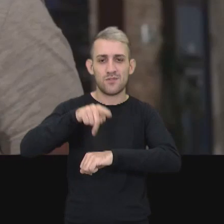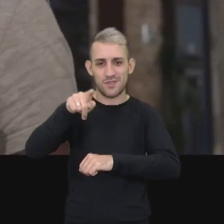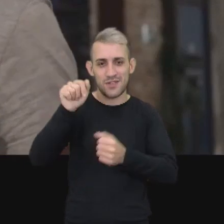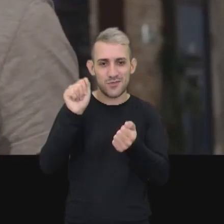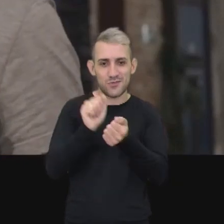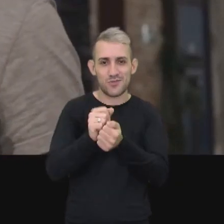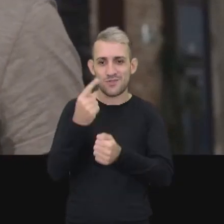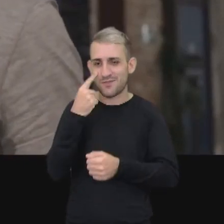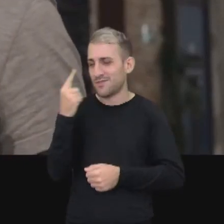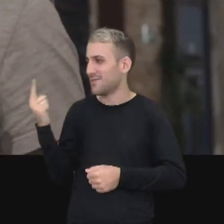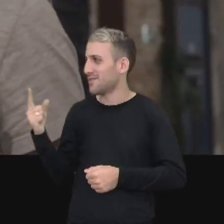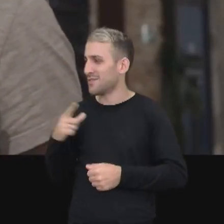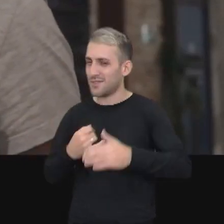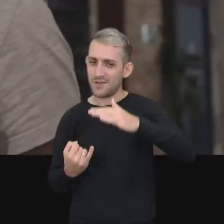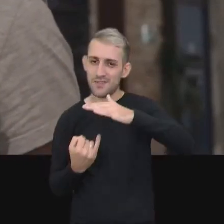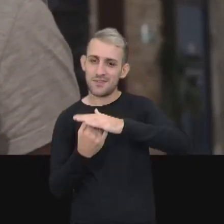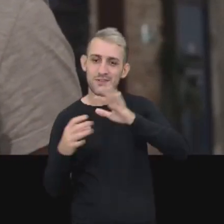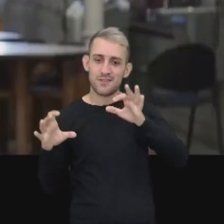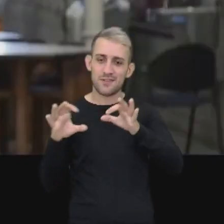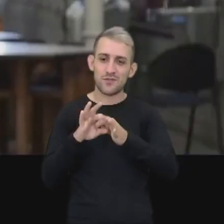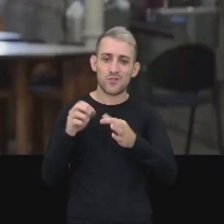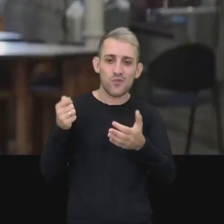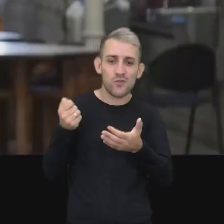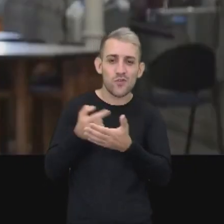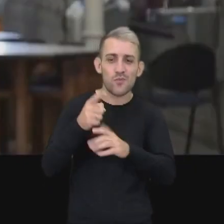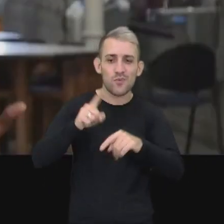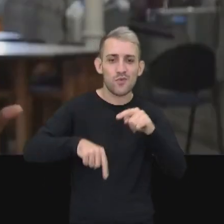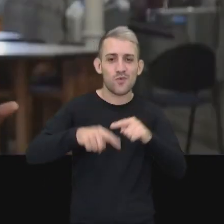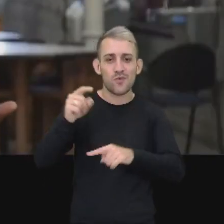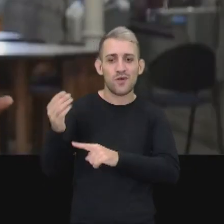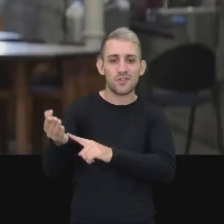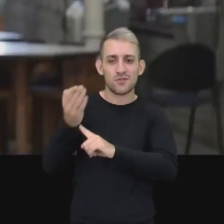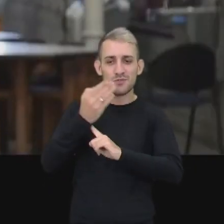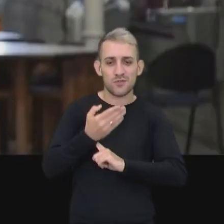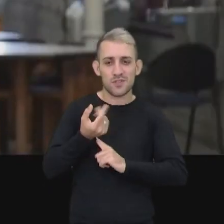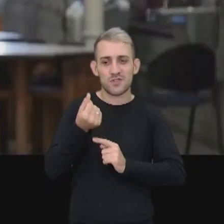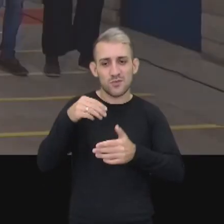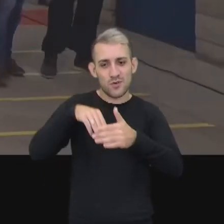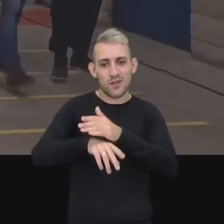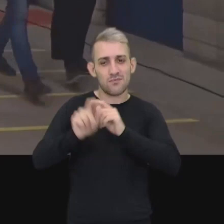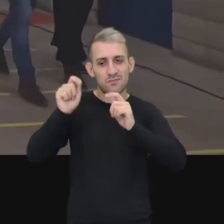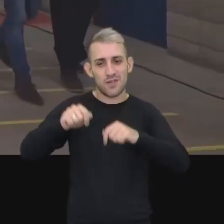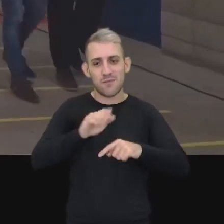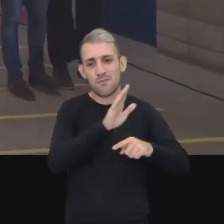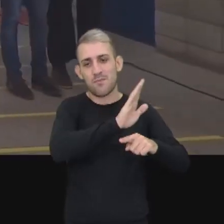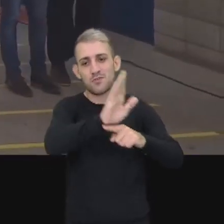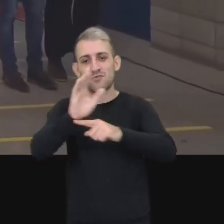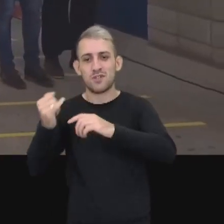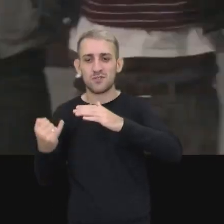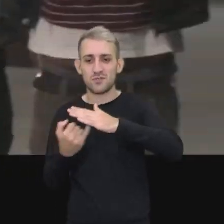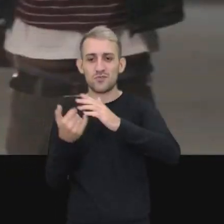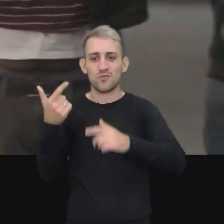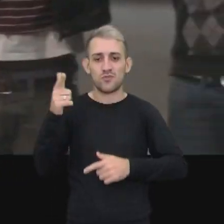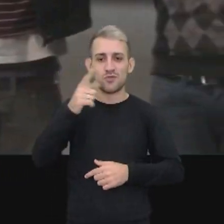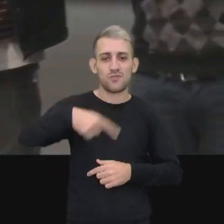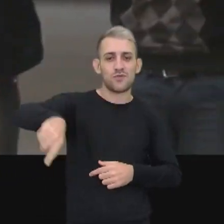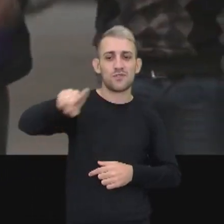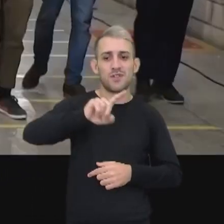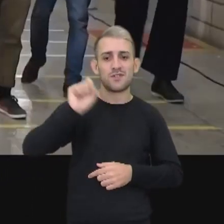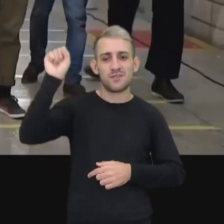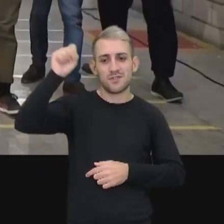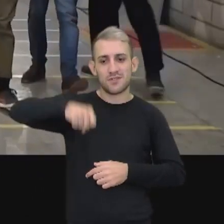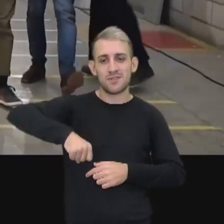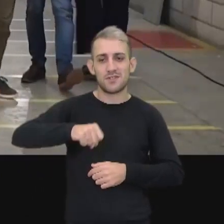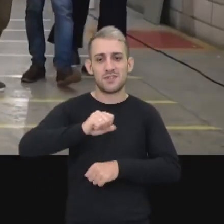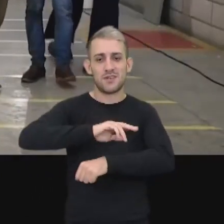certeza. Se associe ao Instituto, compre os produtos e nos ajude a arrecadar fundos para outras ONGs que estão também nessa luta. Diga sim à igualdade